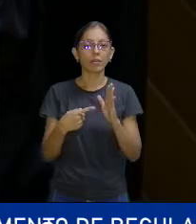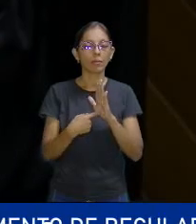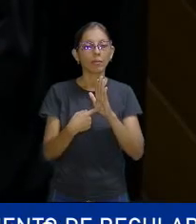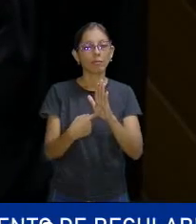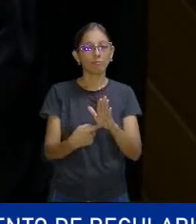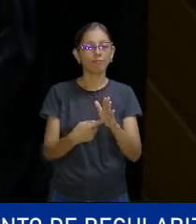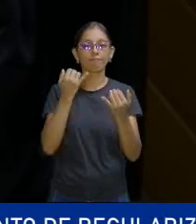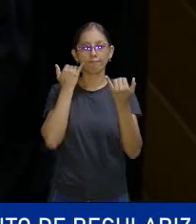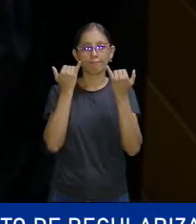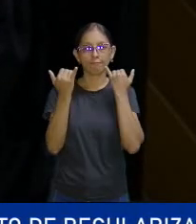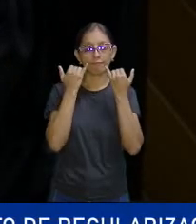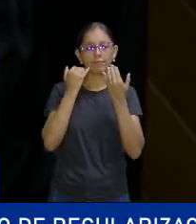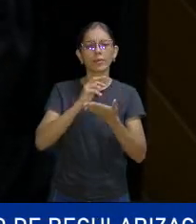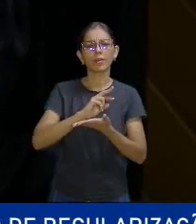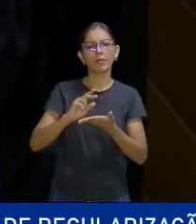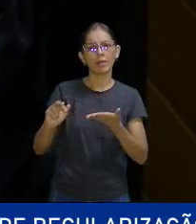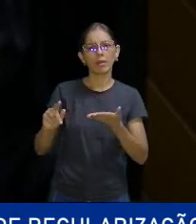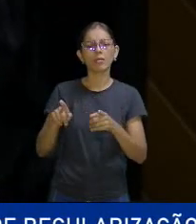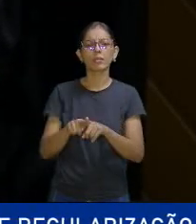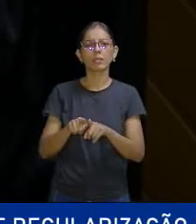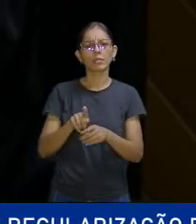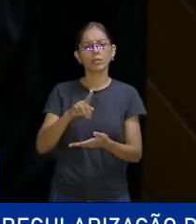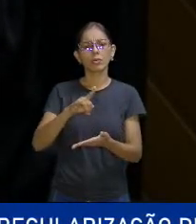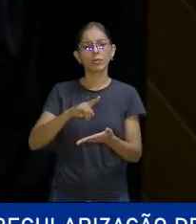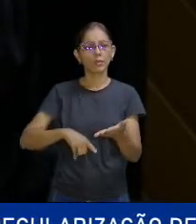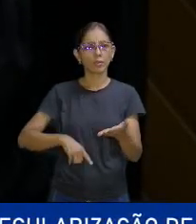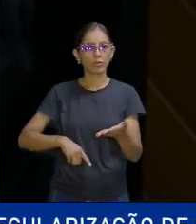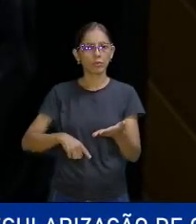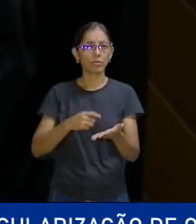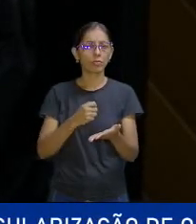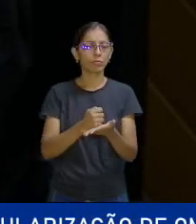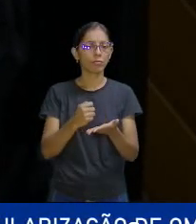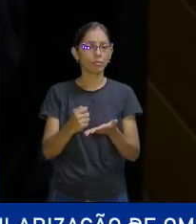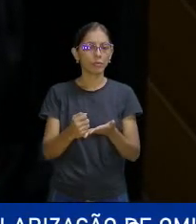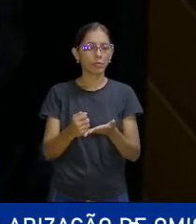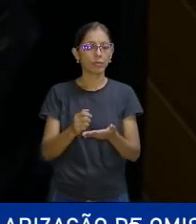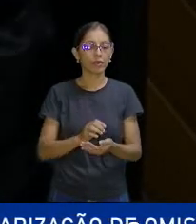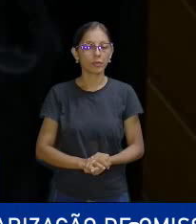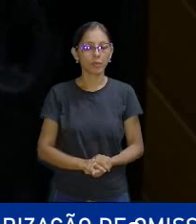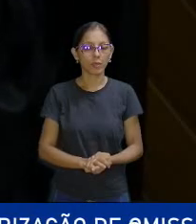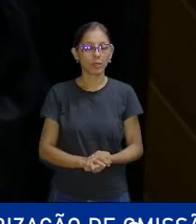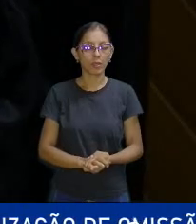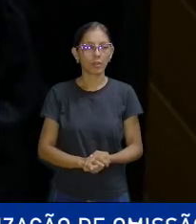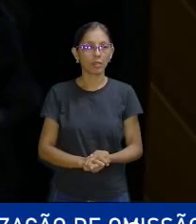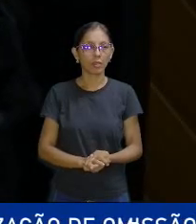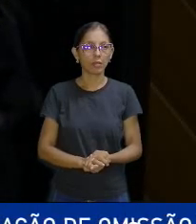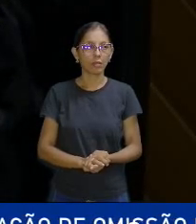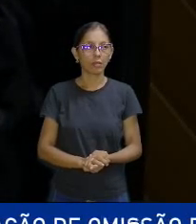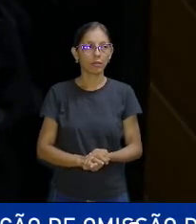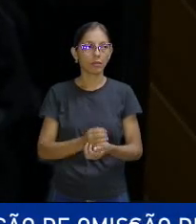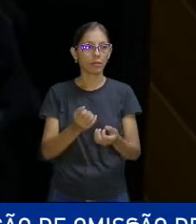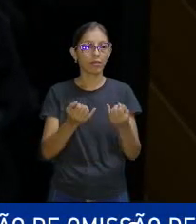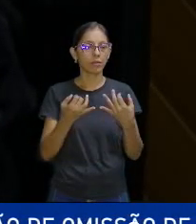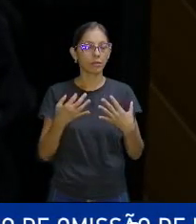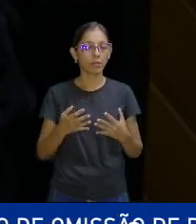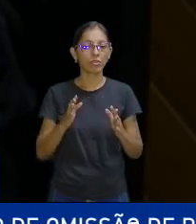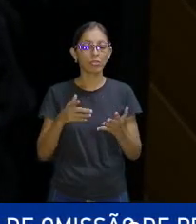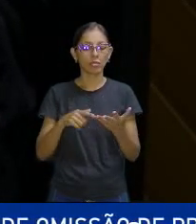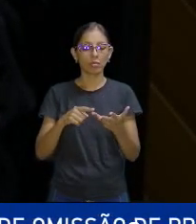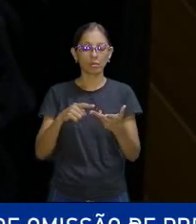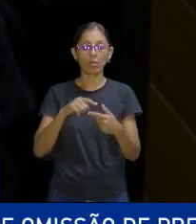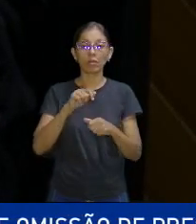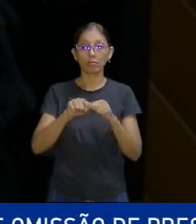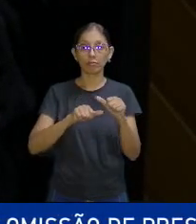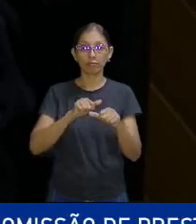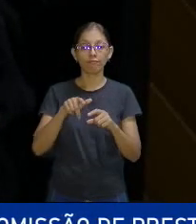as informações e os documentos necessários. Alegou que as irregularidades originalmente apontadas foram sanadas com a